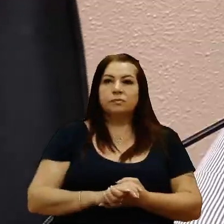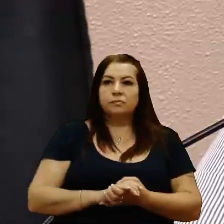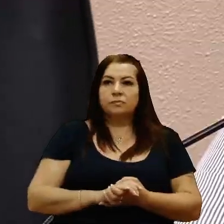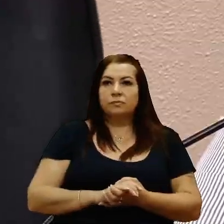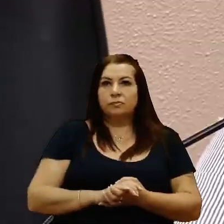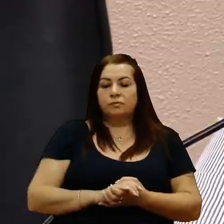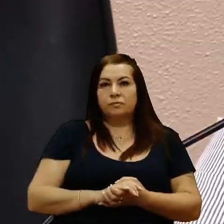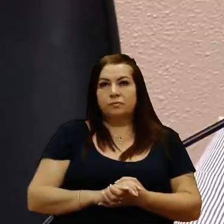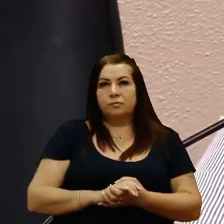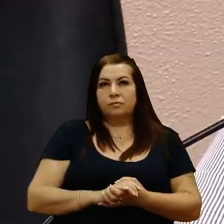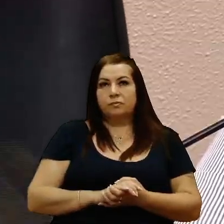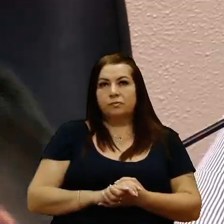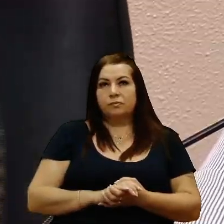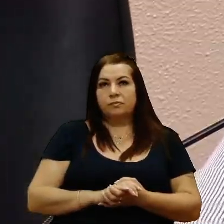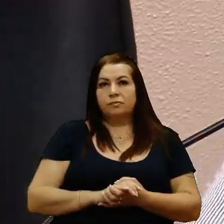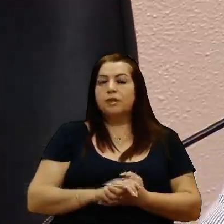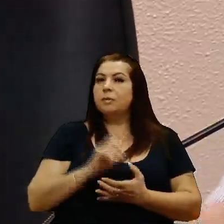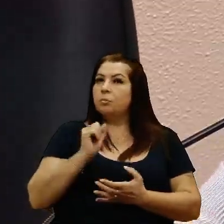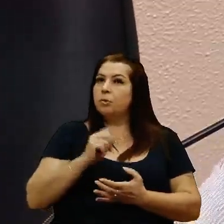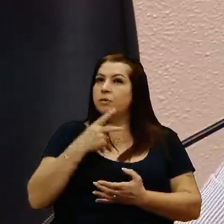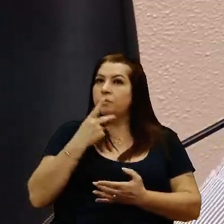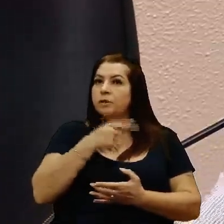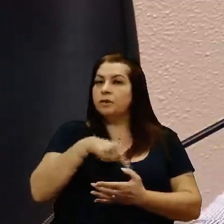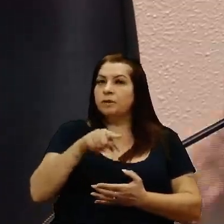para que possa se manifestar.